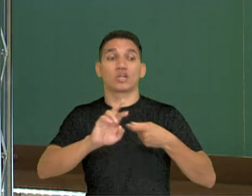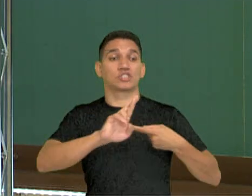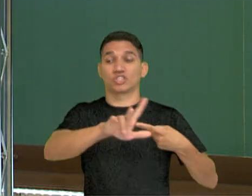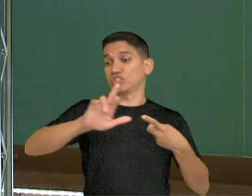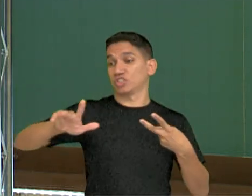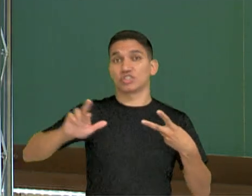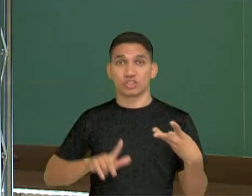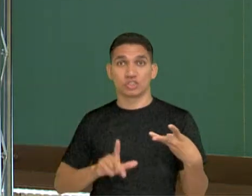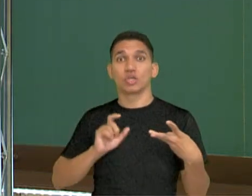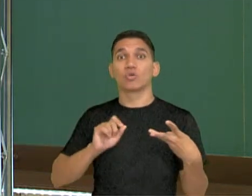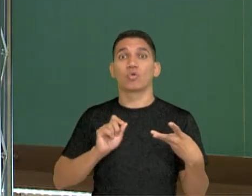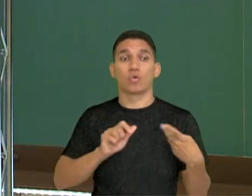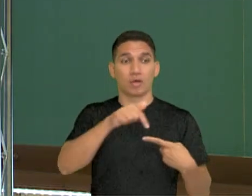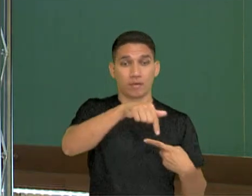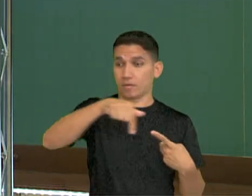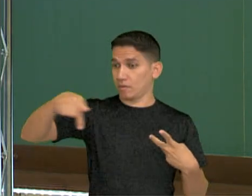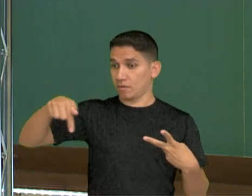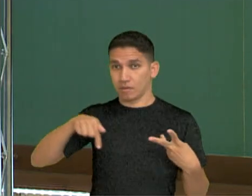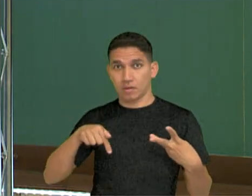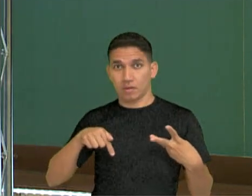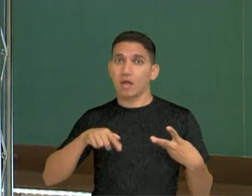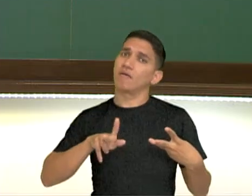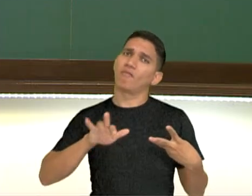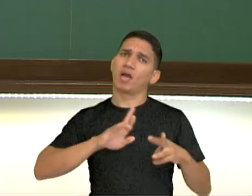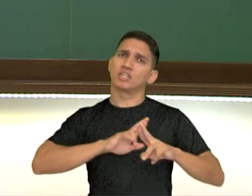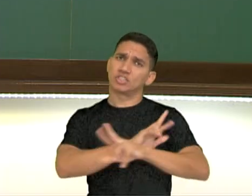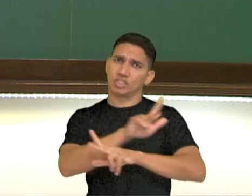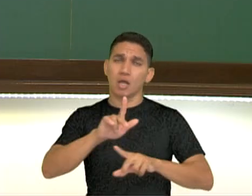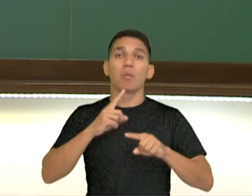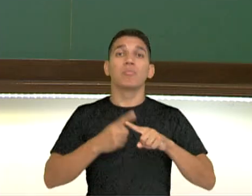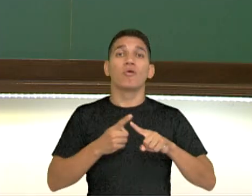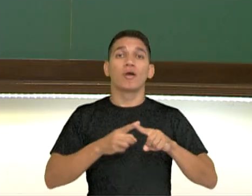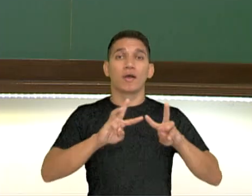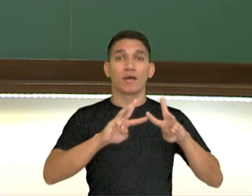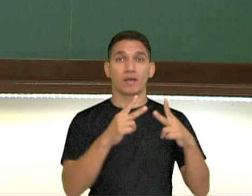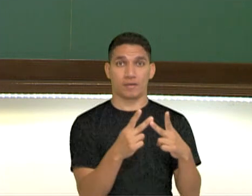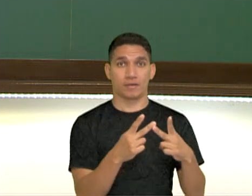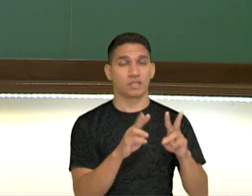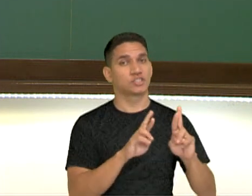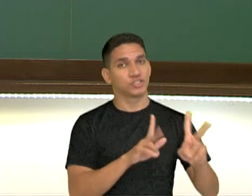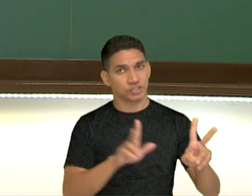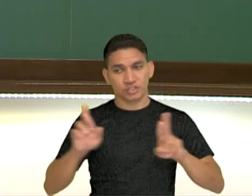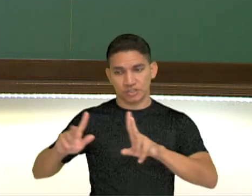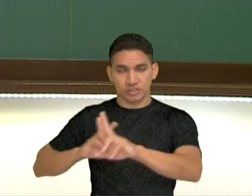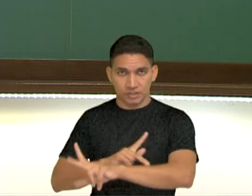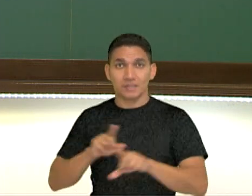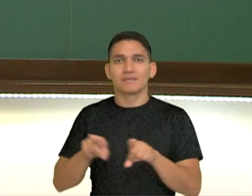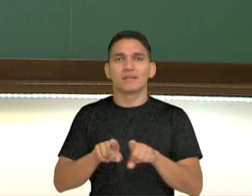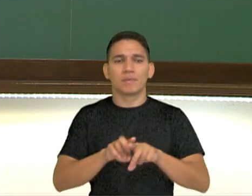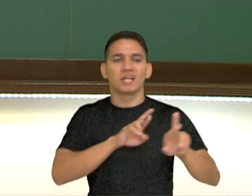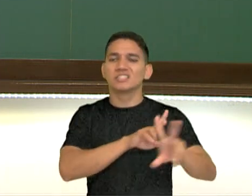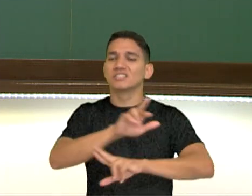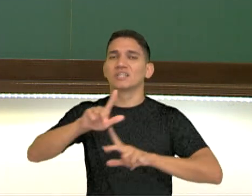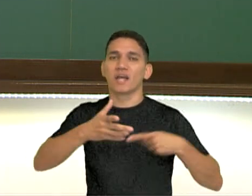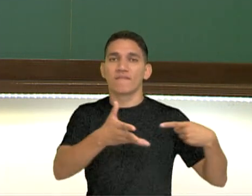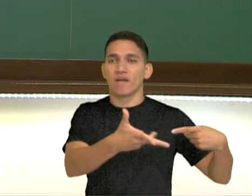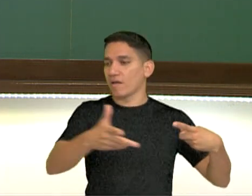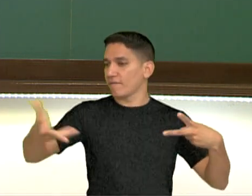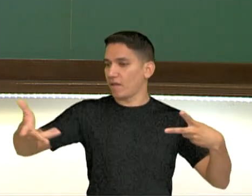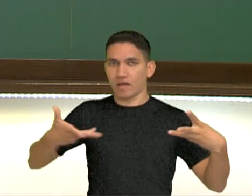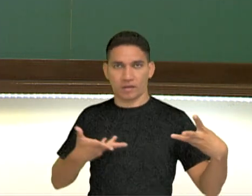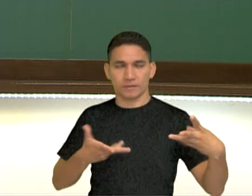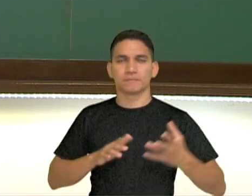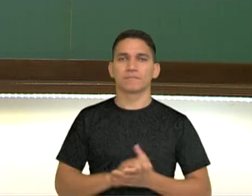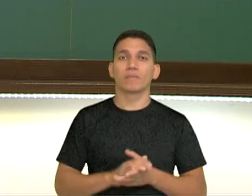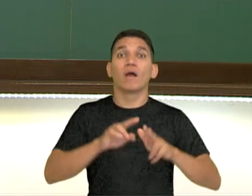diferentes quantidades de movimento, porque eles podem ter diferentes massas e também diferentes velocidades. Então, para a gente poder determinar